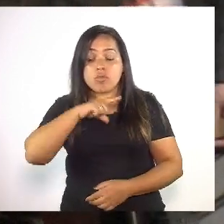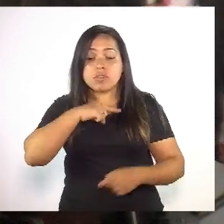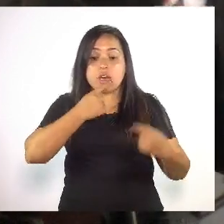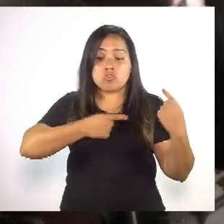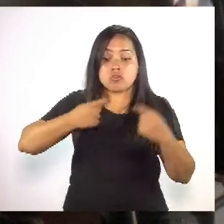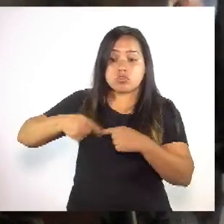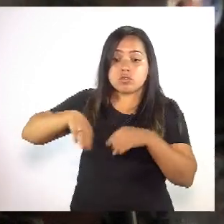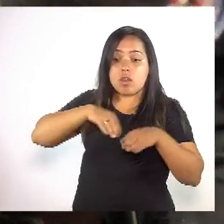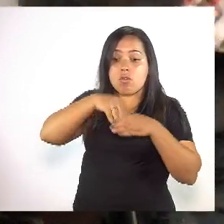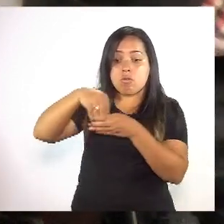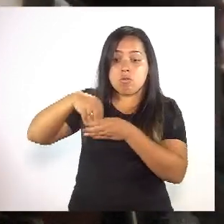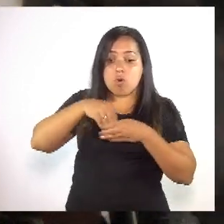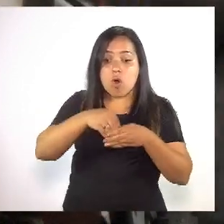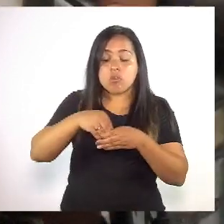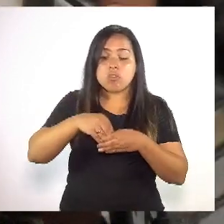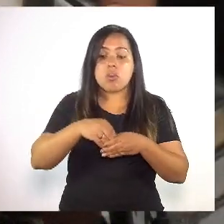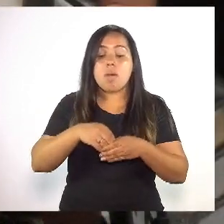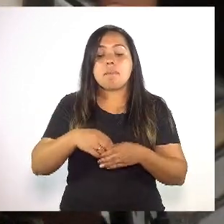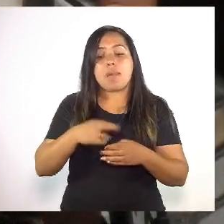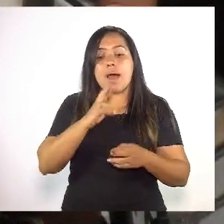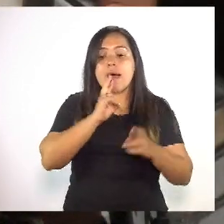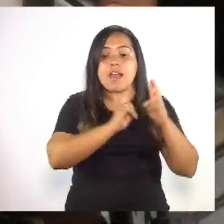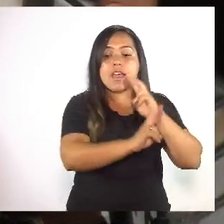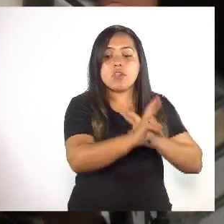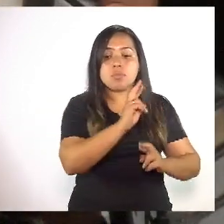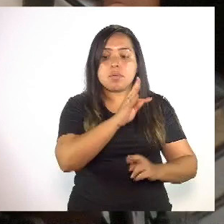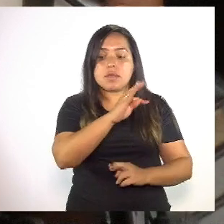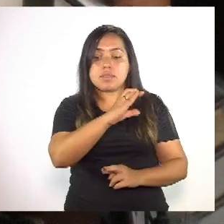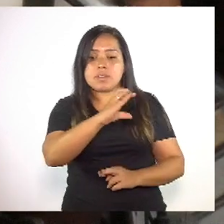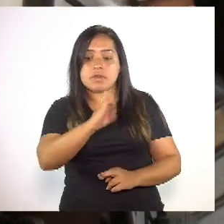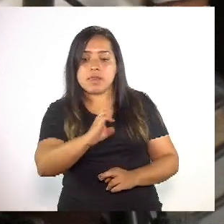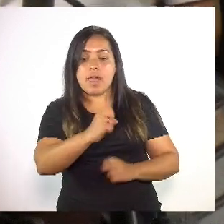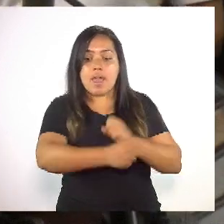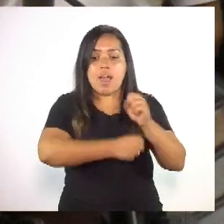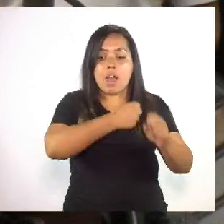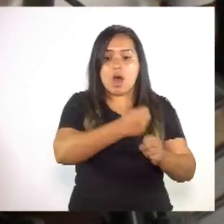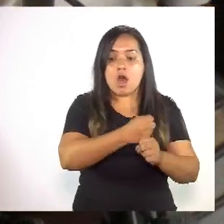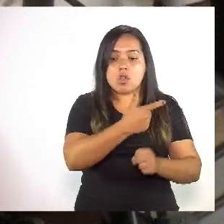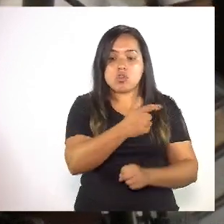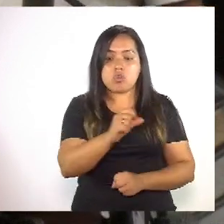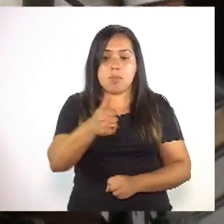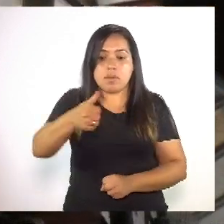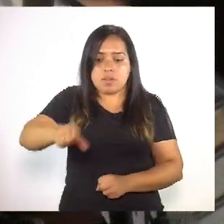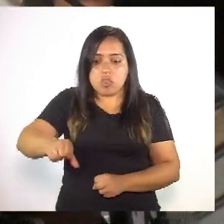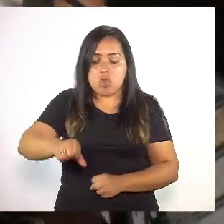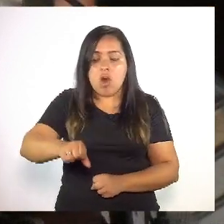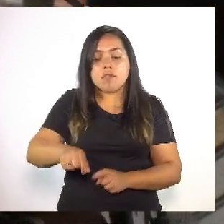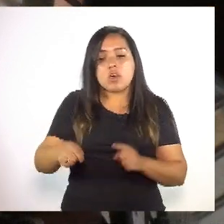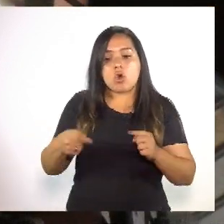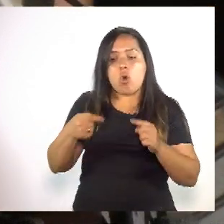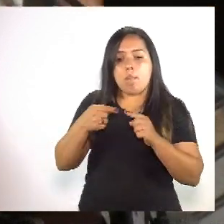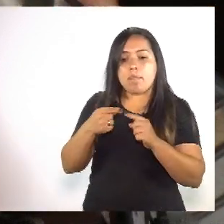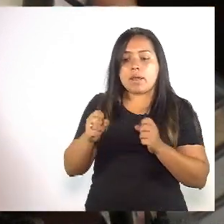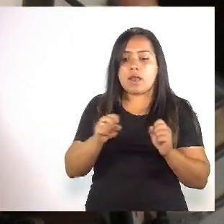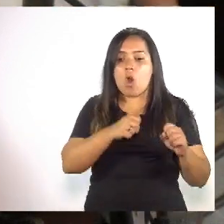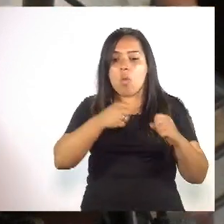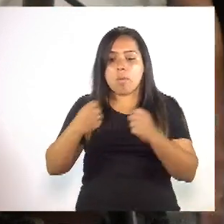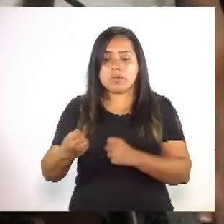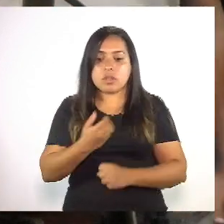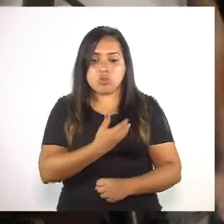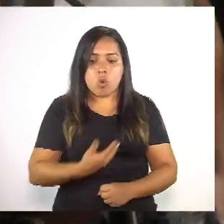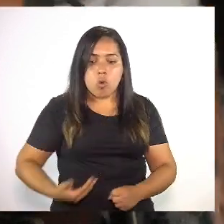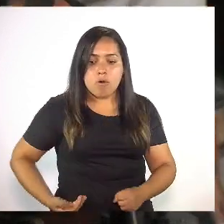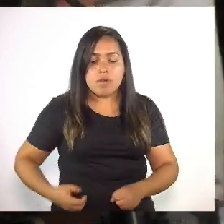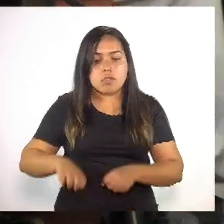e votação de pareceres emitidos pelo Tribunal de Contas, exercício 2019, do Poder Executivo Estadual e do Tribunal de Contas